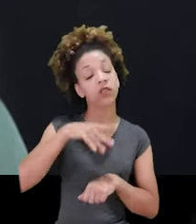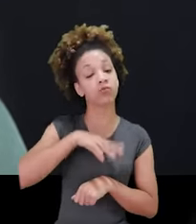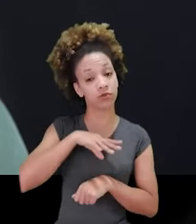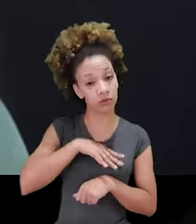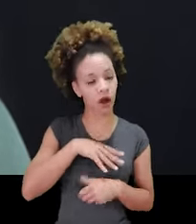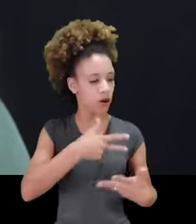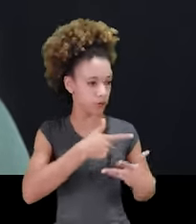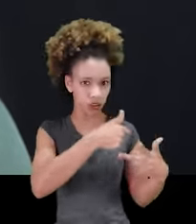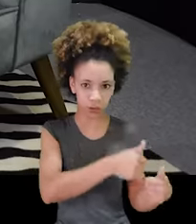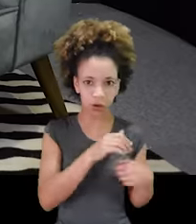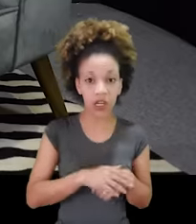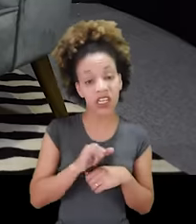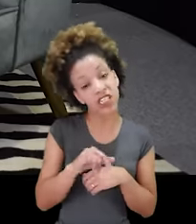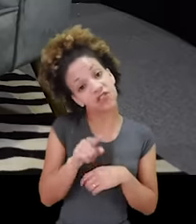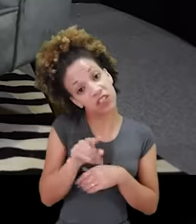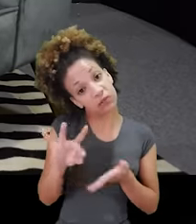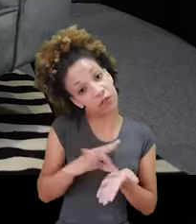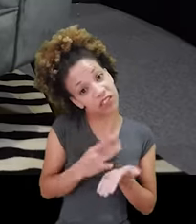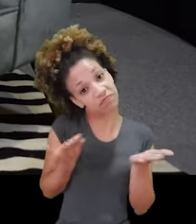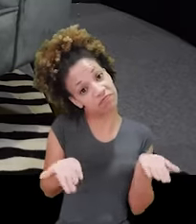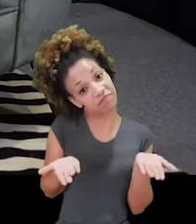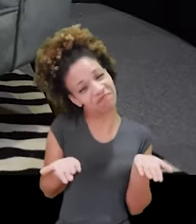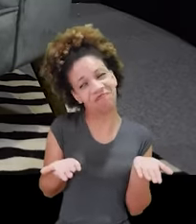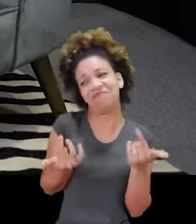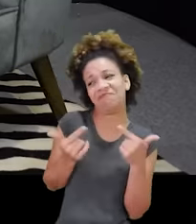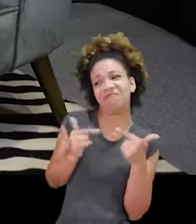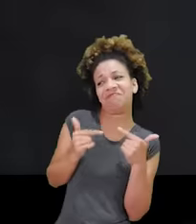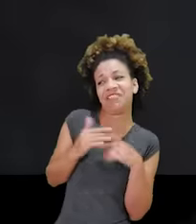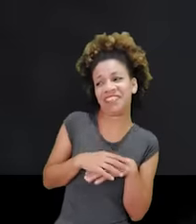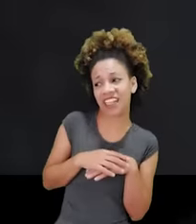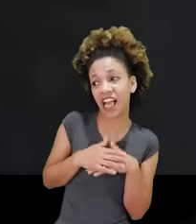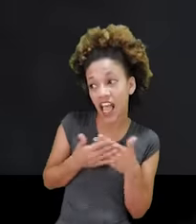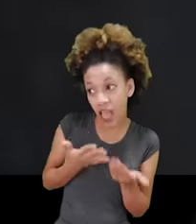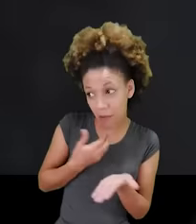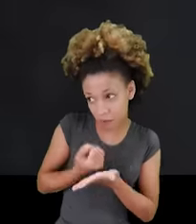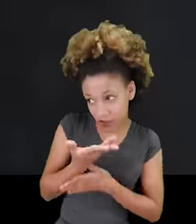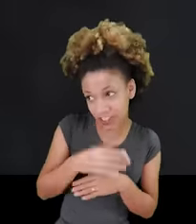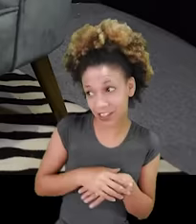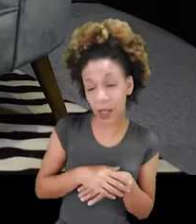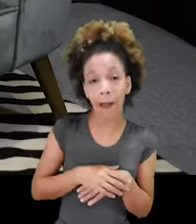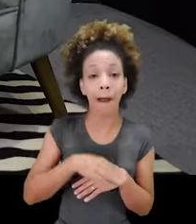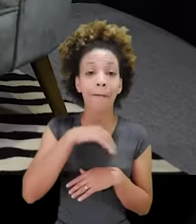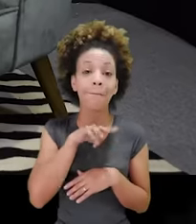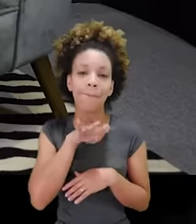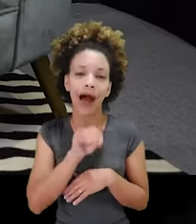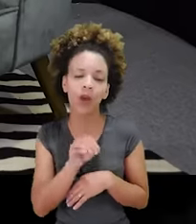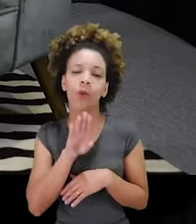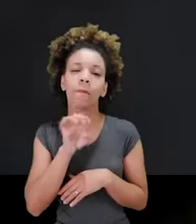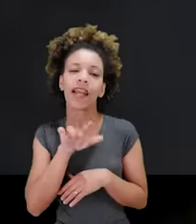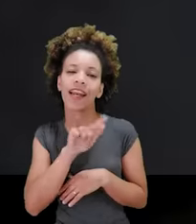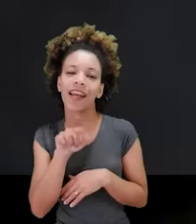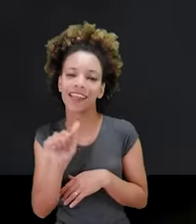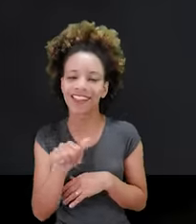maneira. E se você me odeia... Rui Unas é o responsável. Deixa dizer o nome do podcast, Maluco Beleza. Maluco Beleza. E diz-se